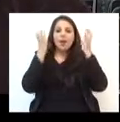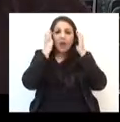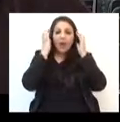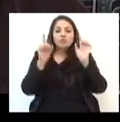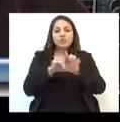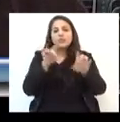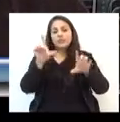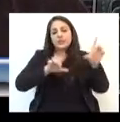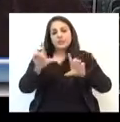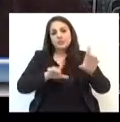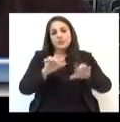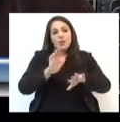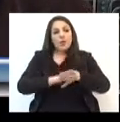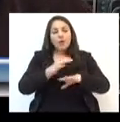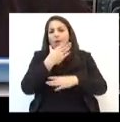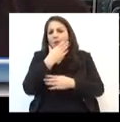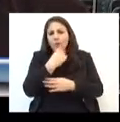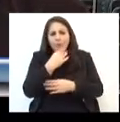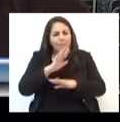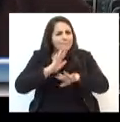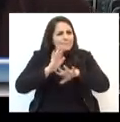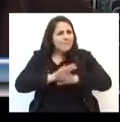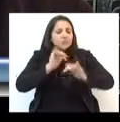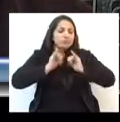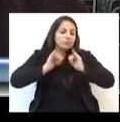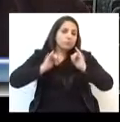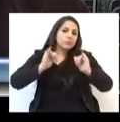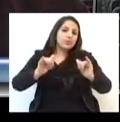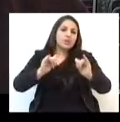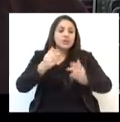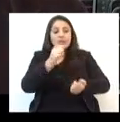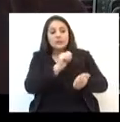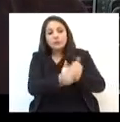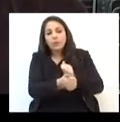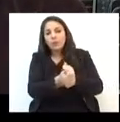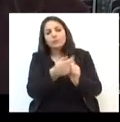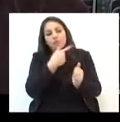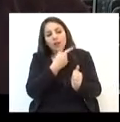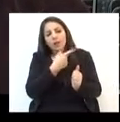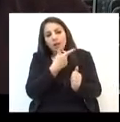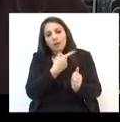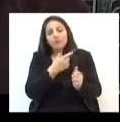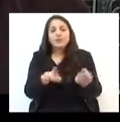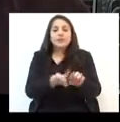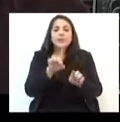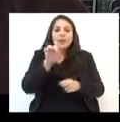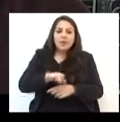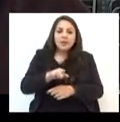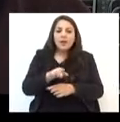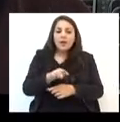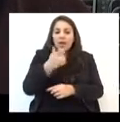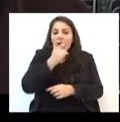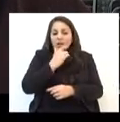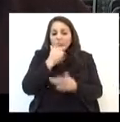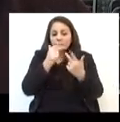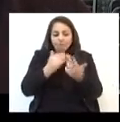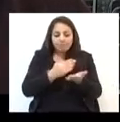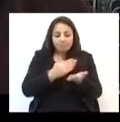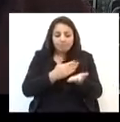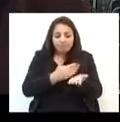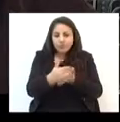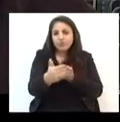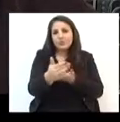o maior comentarista esportivo de Passo Fundo, né? E que foi assim um ponto de partida para todos hoje que trabalham